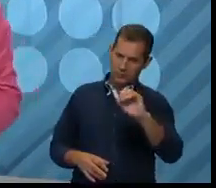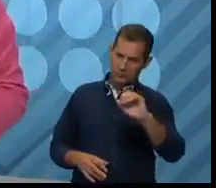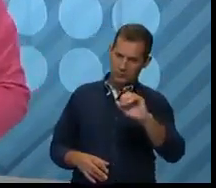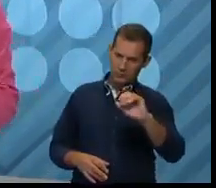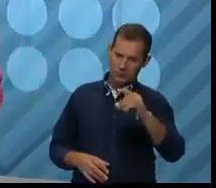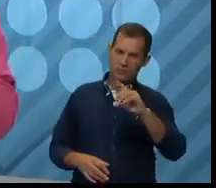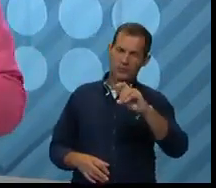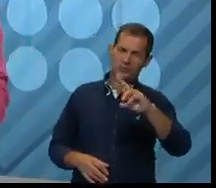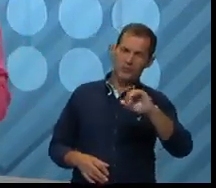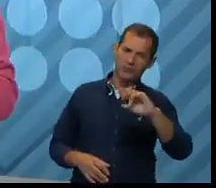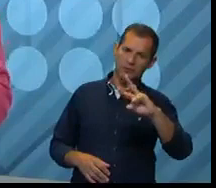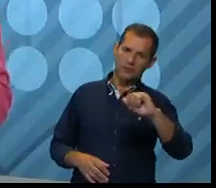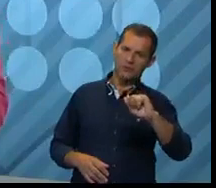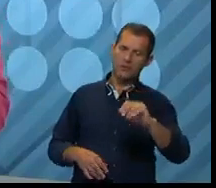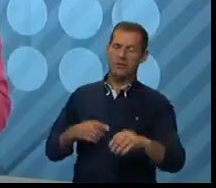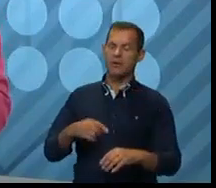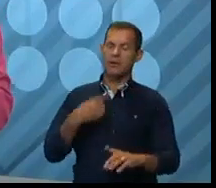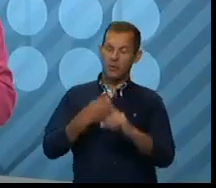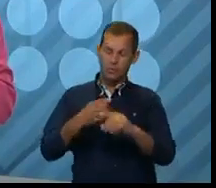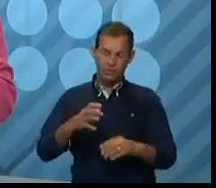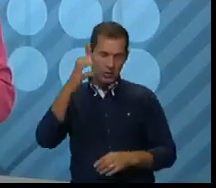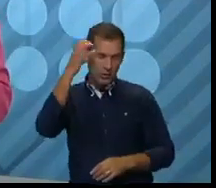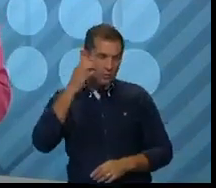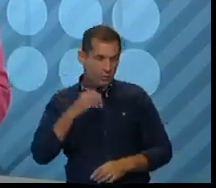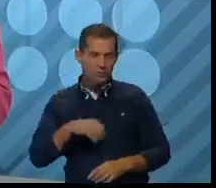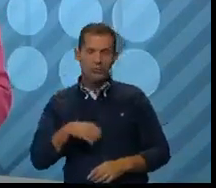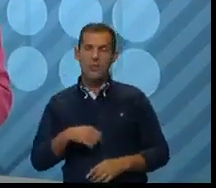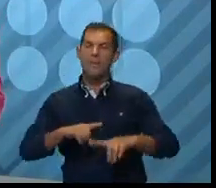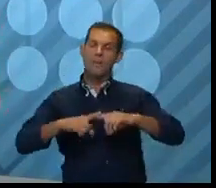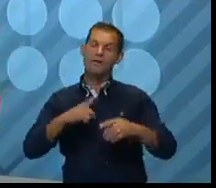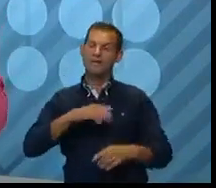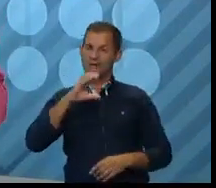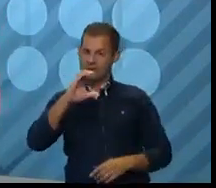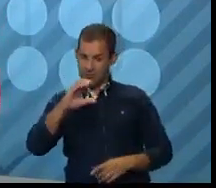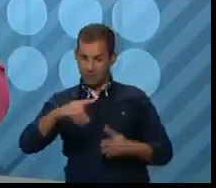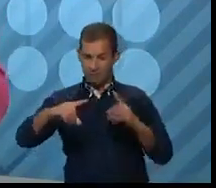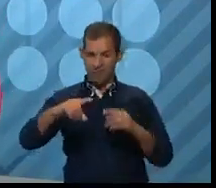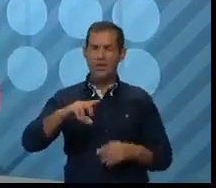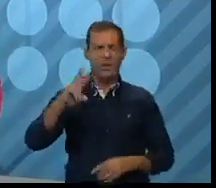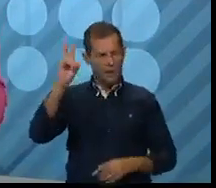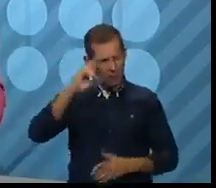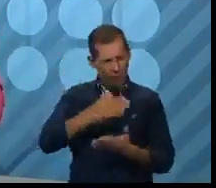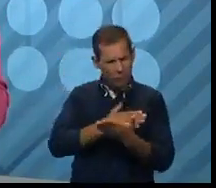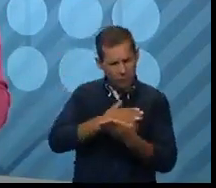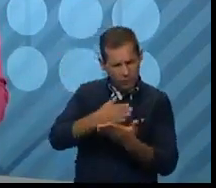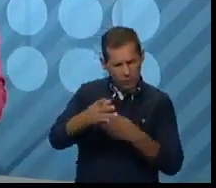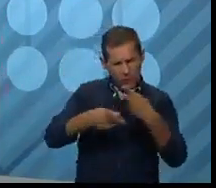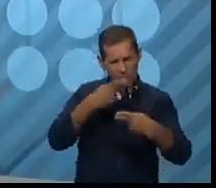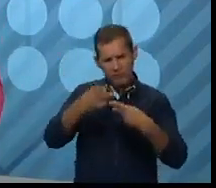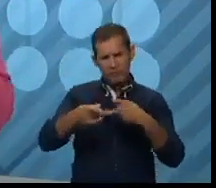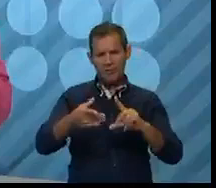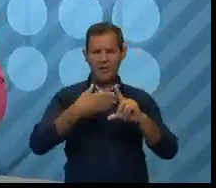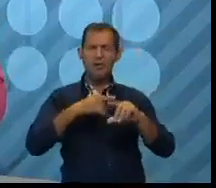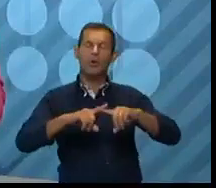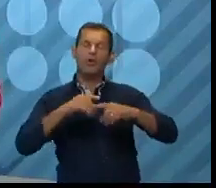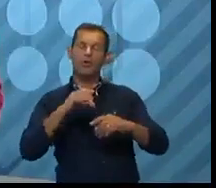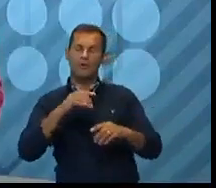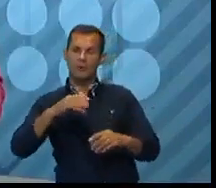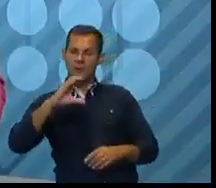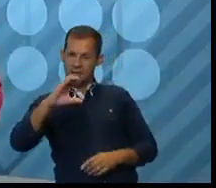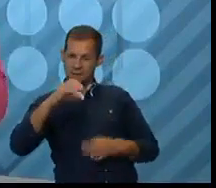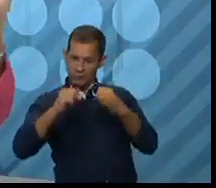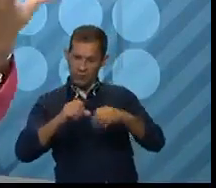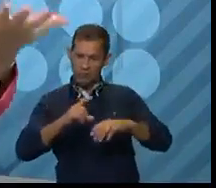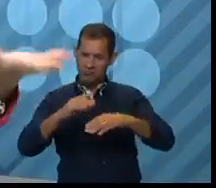função lucro. Só que essa função lucro nossa, ela tem um mais c. Lembre-se que eu falei lá no início da aula que esse mais c, ele